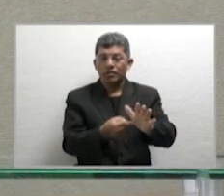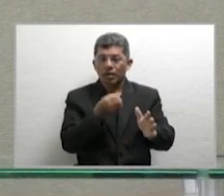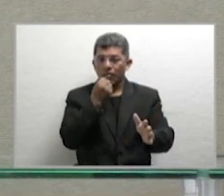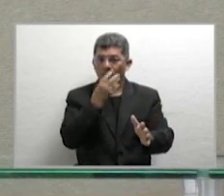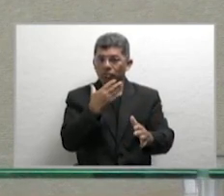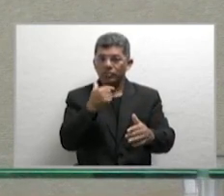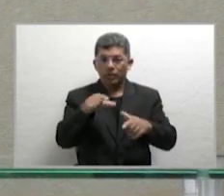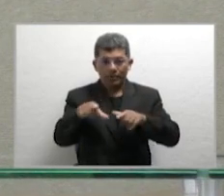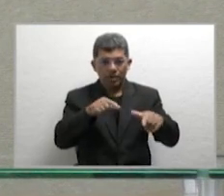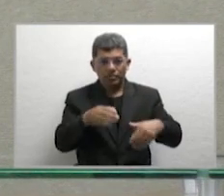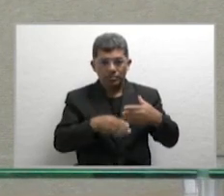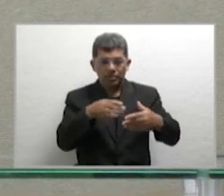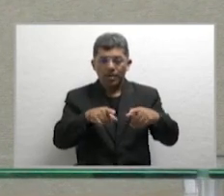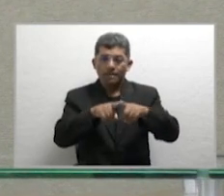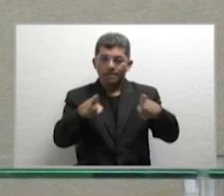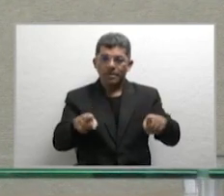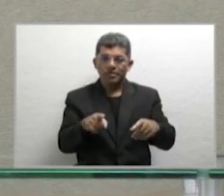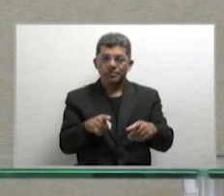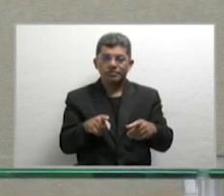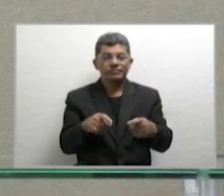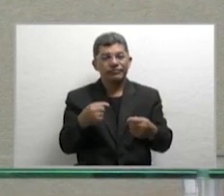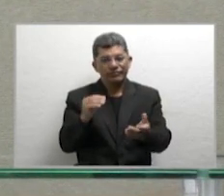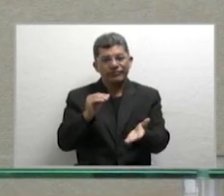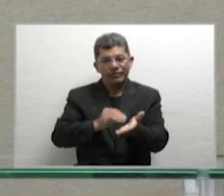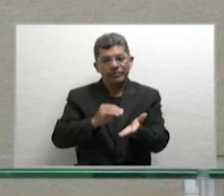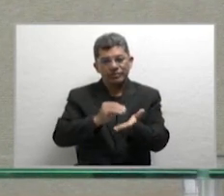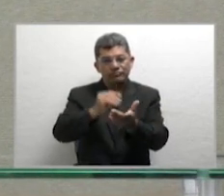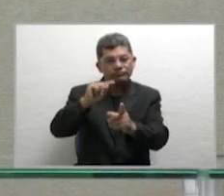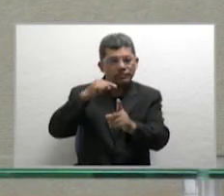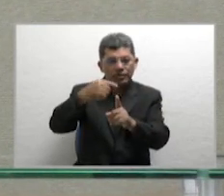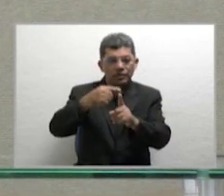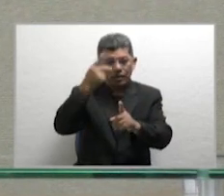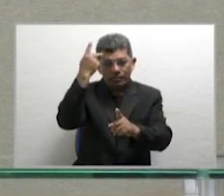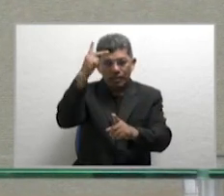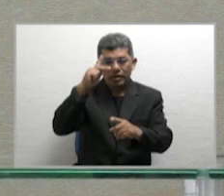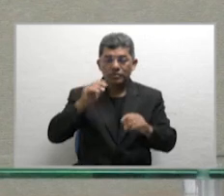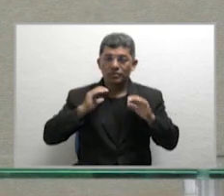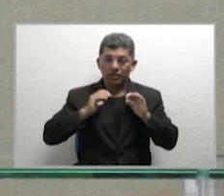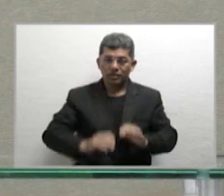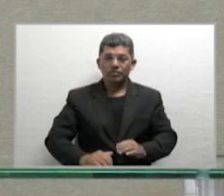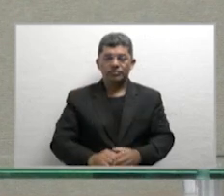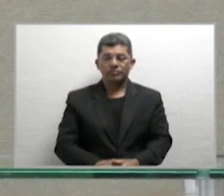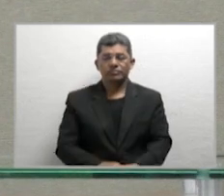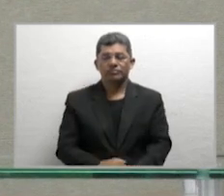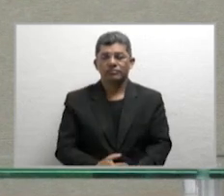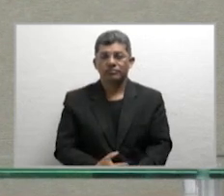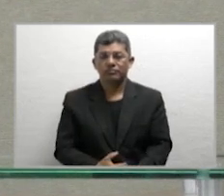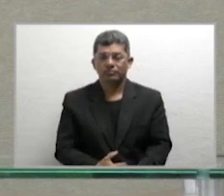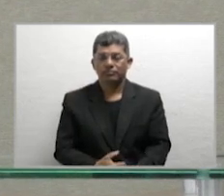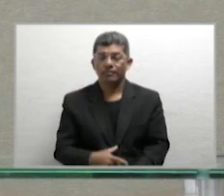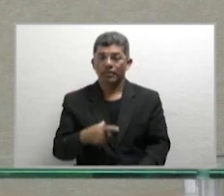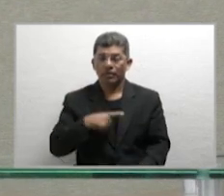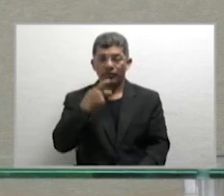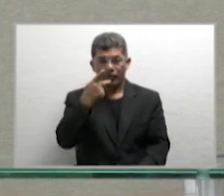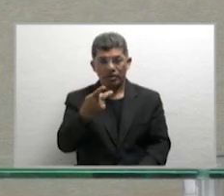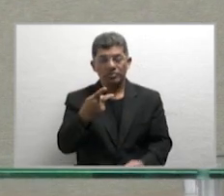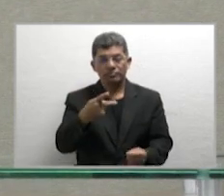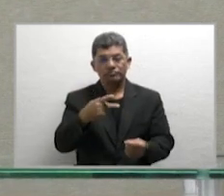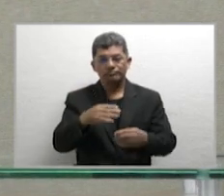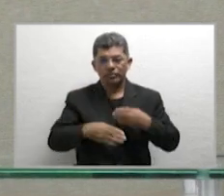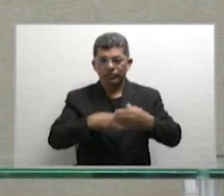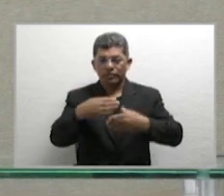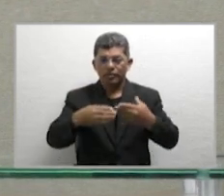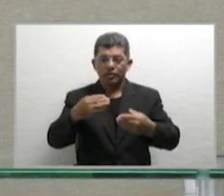desempenho, não são suficientes para convencer o cidadão de que nós estamos desenvolvendo uma